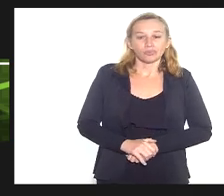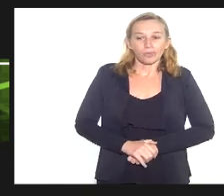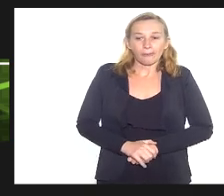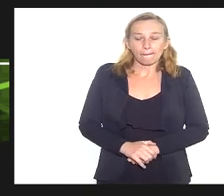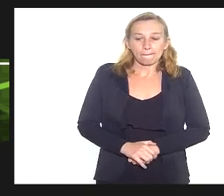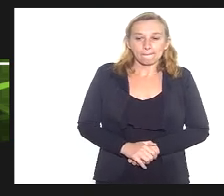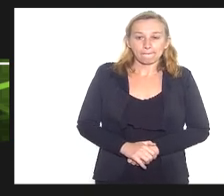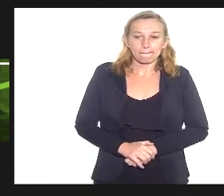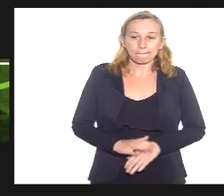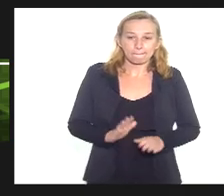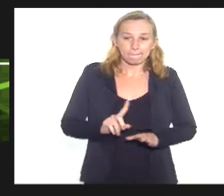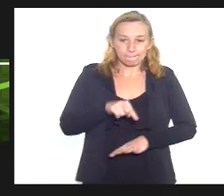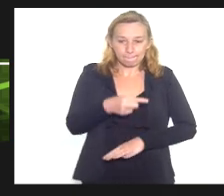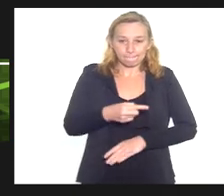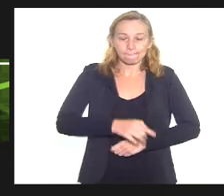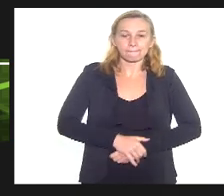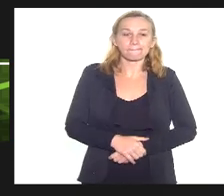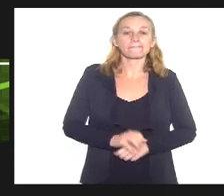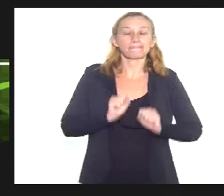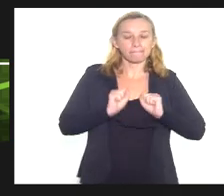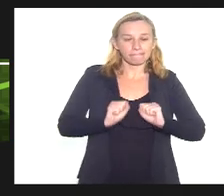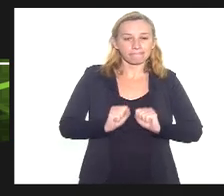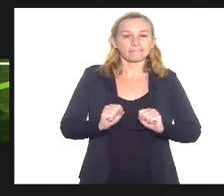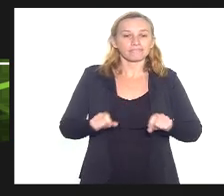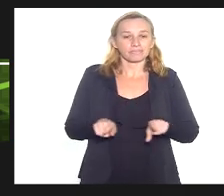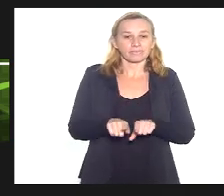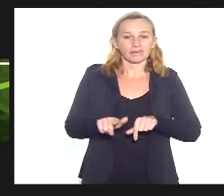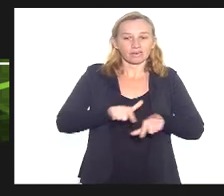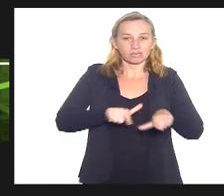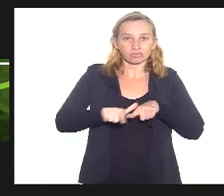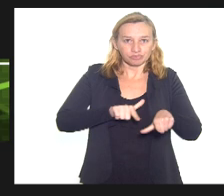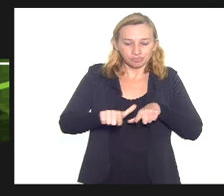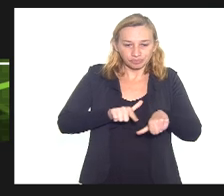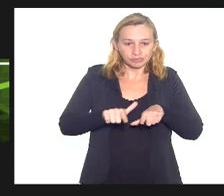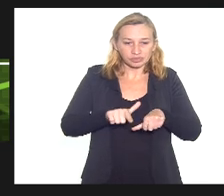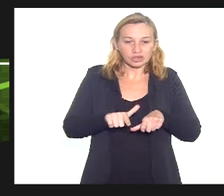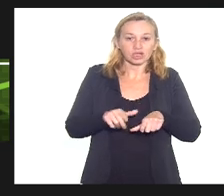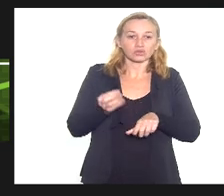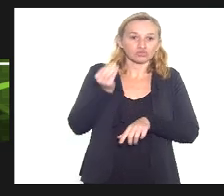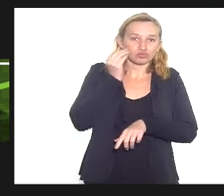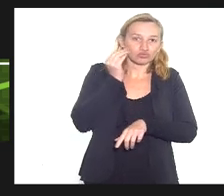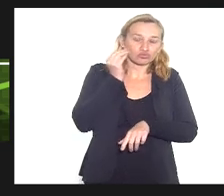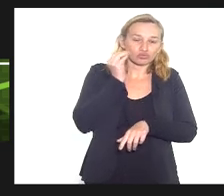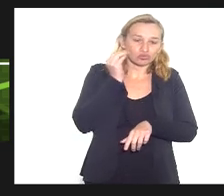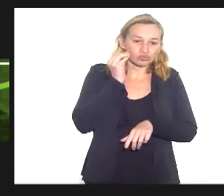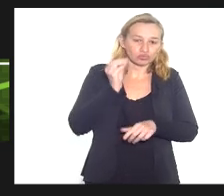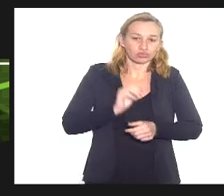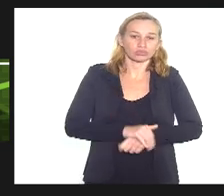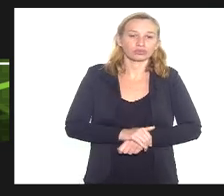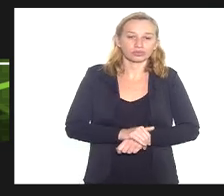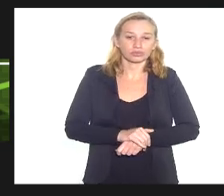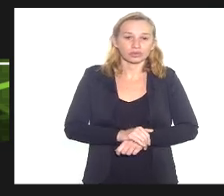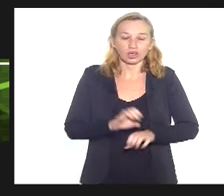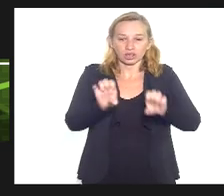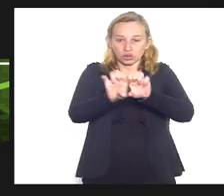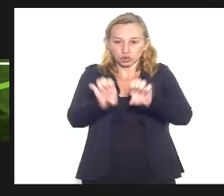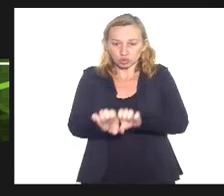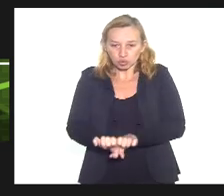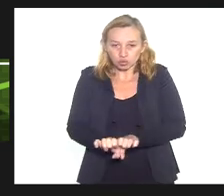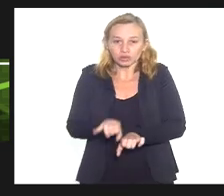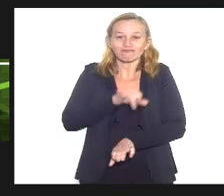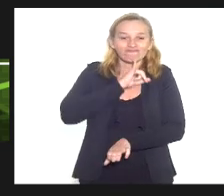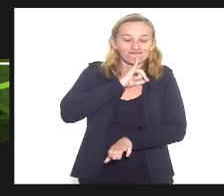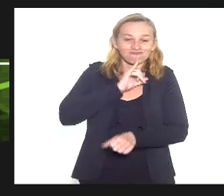A partir daí, poderemos trabalhar nos testes, recomissionamento das estruturas que, infelizmente,